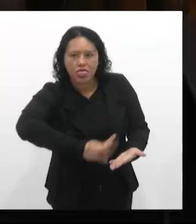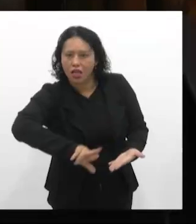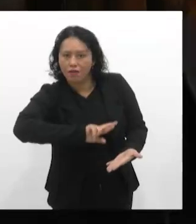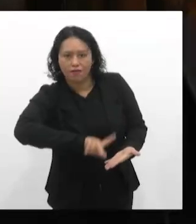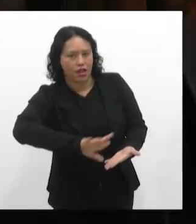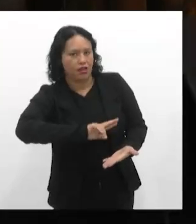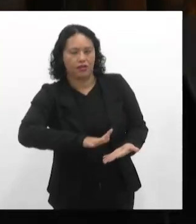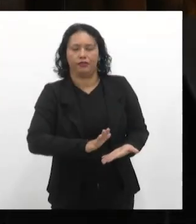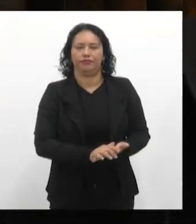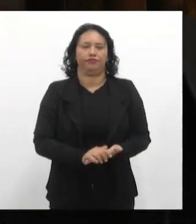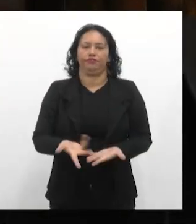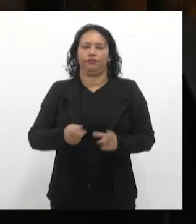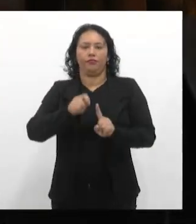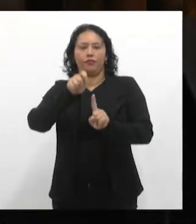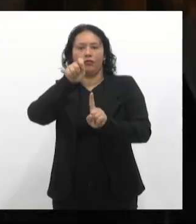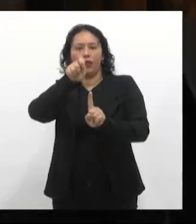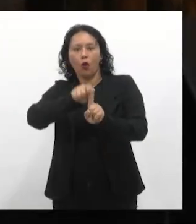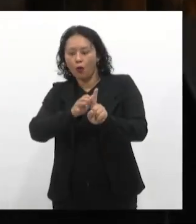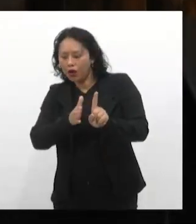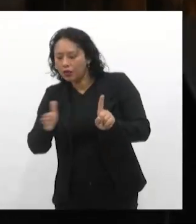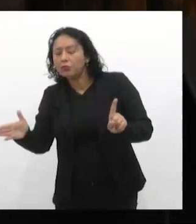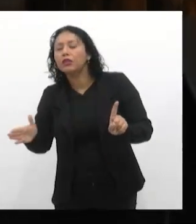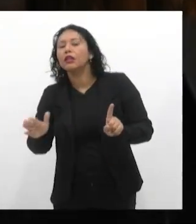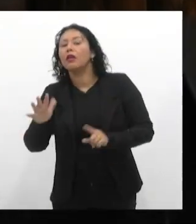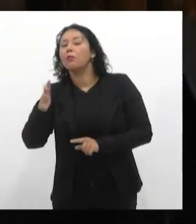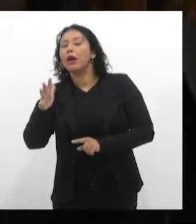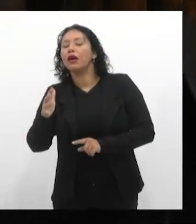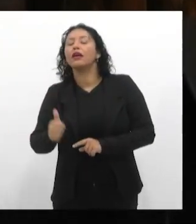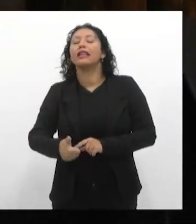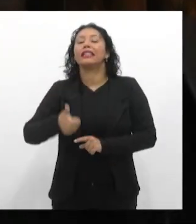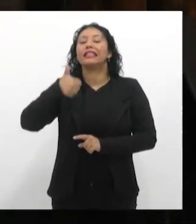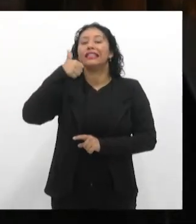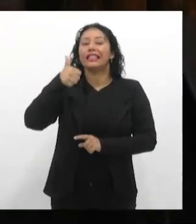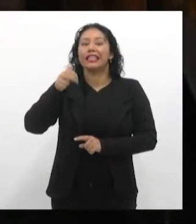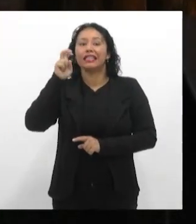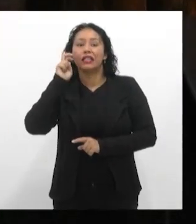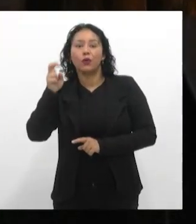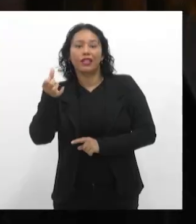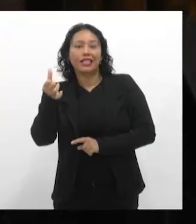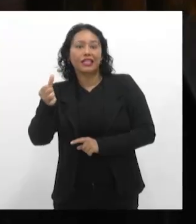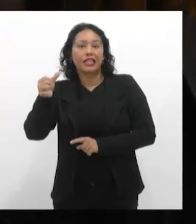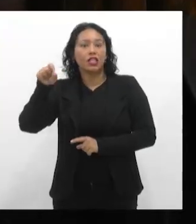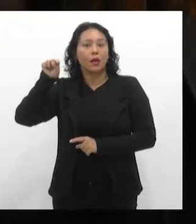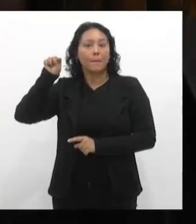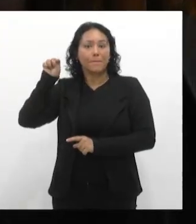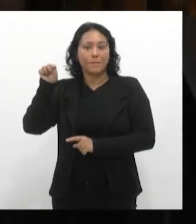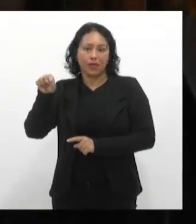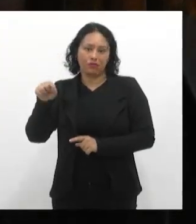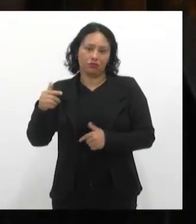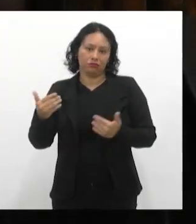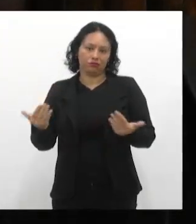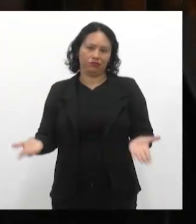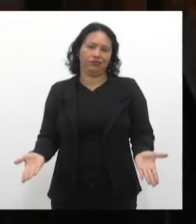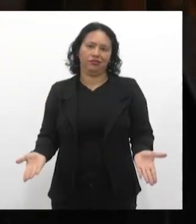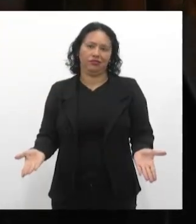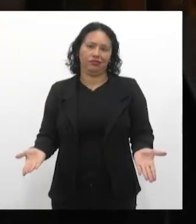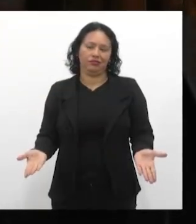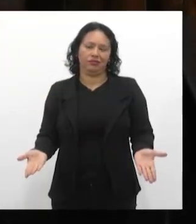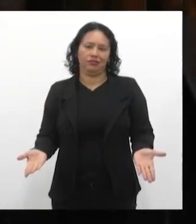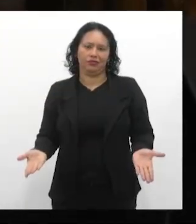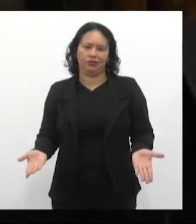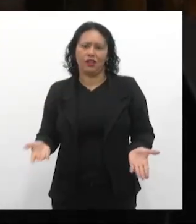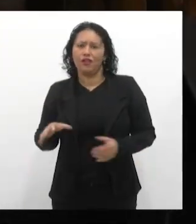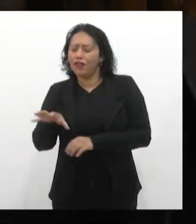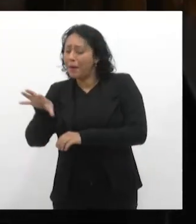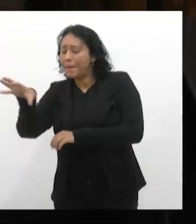com renda mensal de R$ 156 mil. Ou seja, vai tirar do